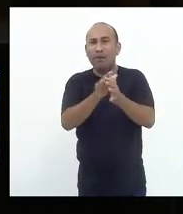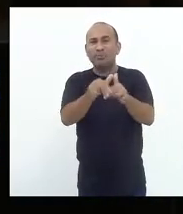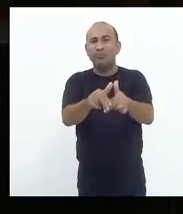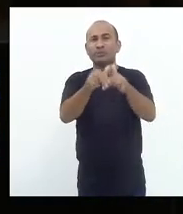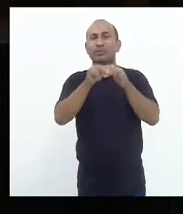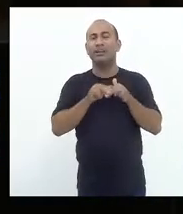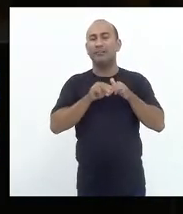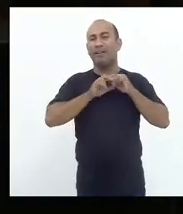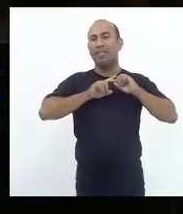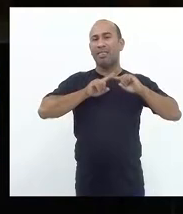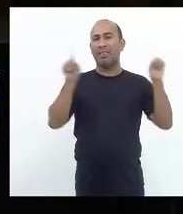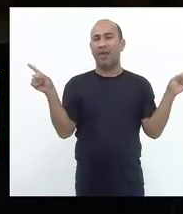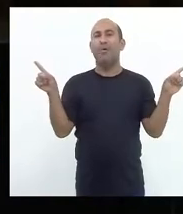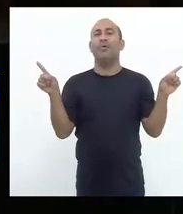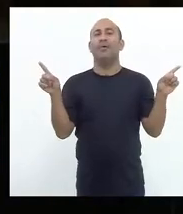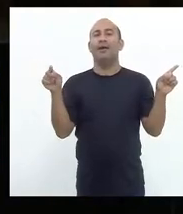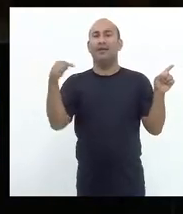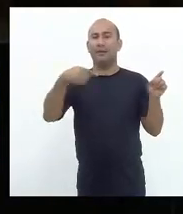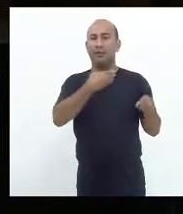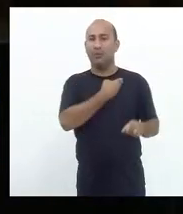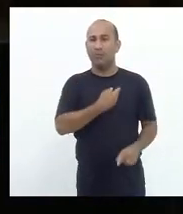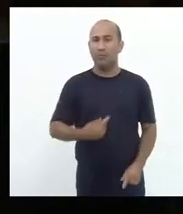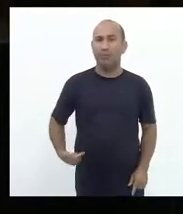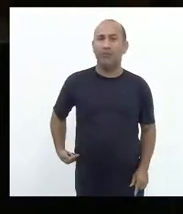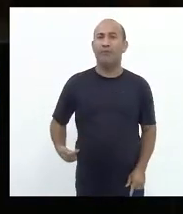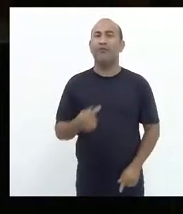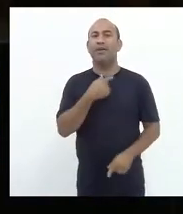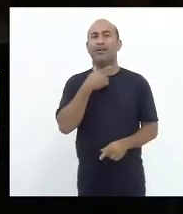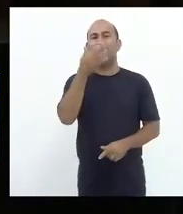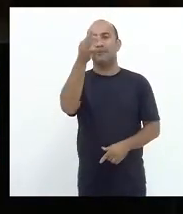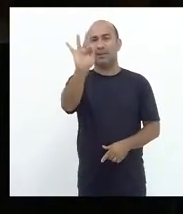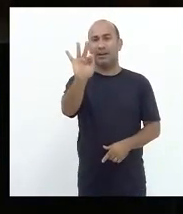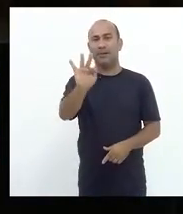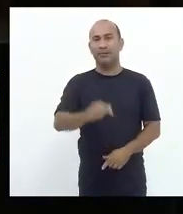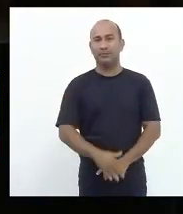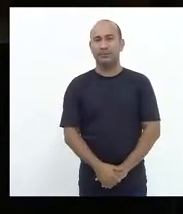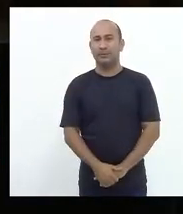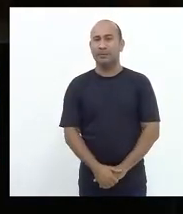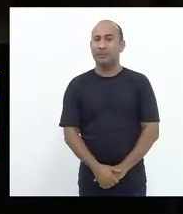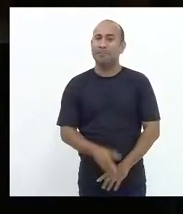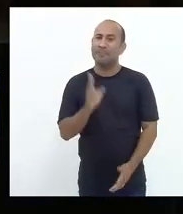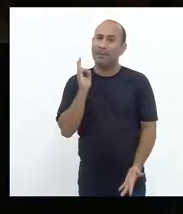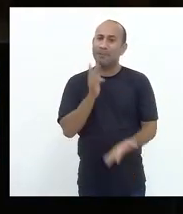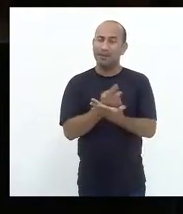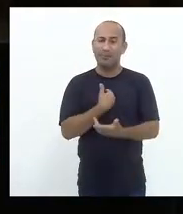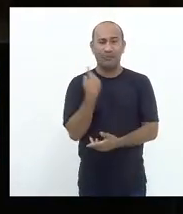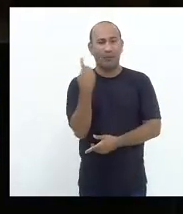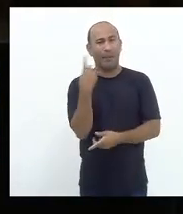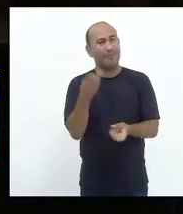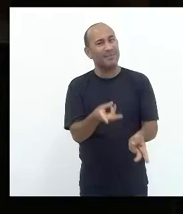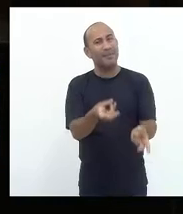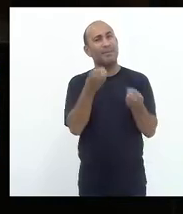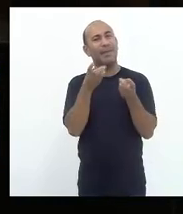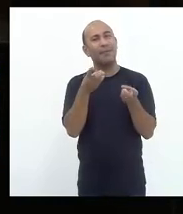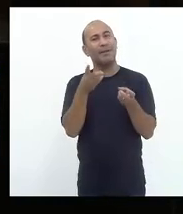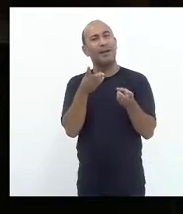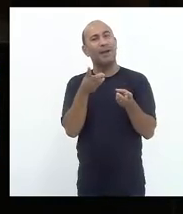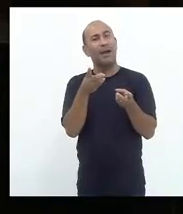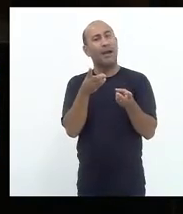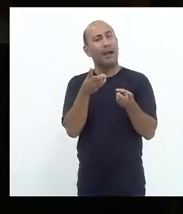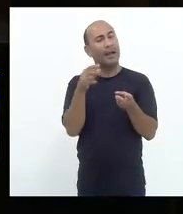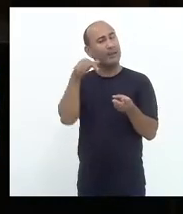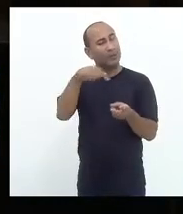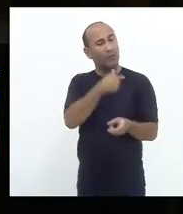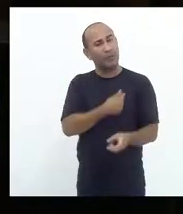lógica negacionista no governo federal. Ainda assim, quando a gente observa os passos do governador